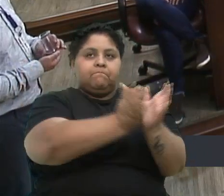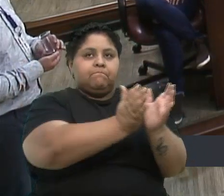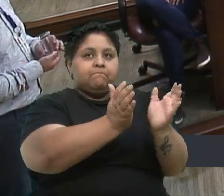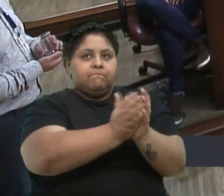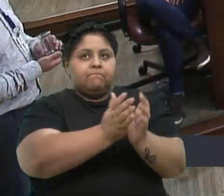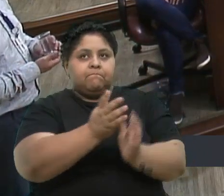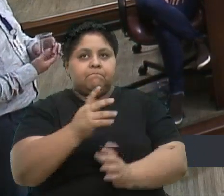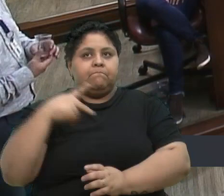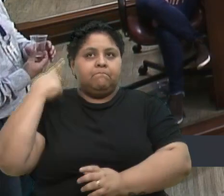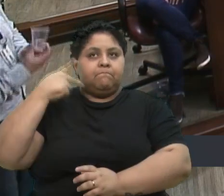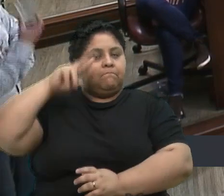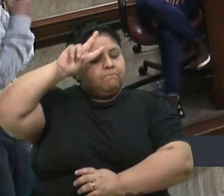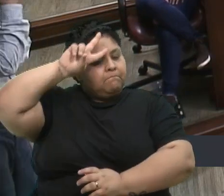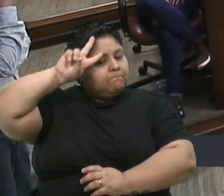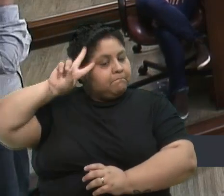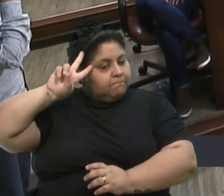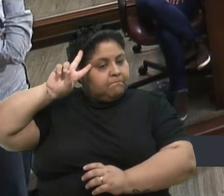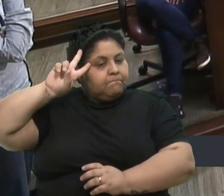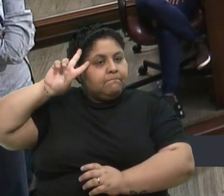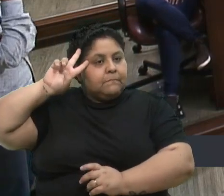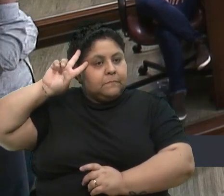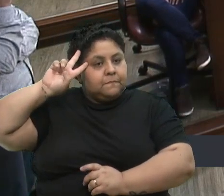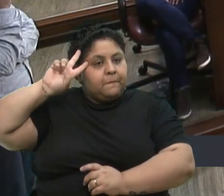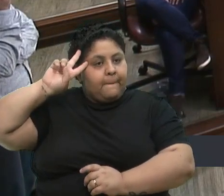Velocino por essa